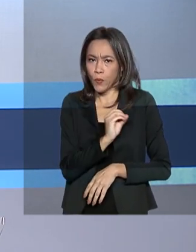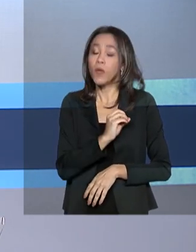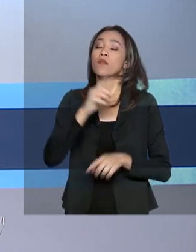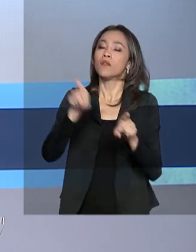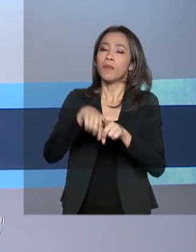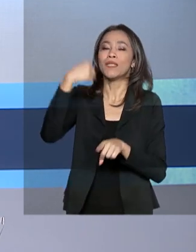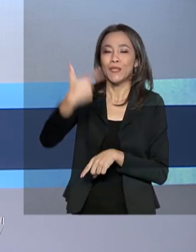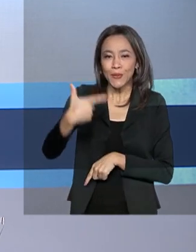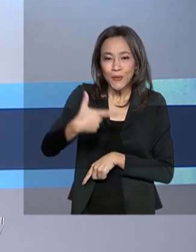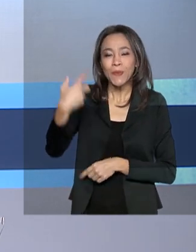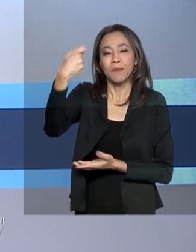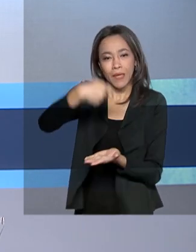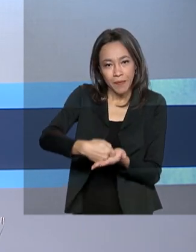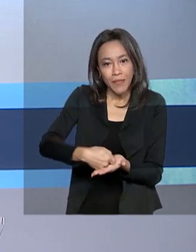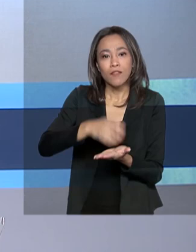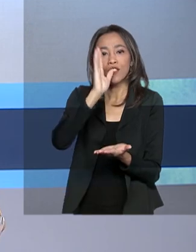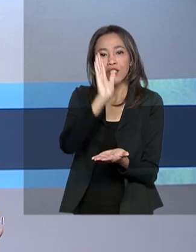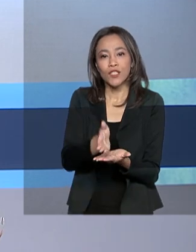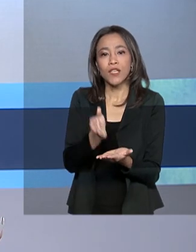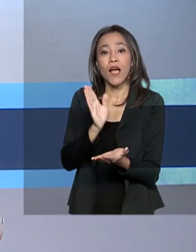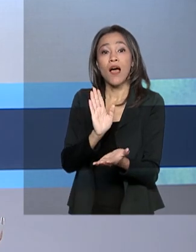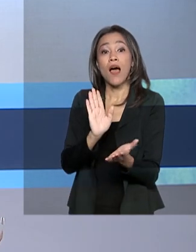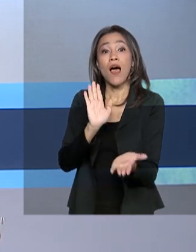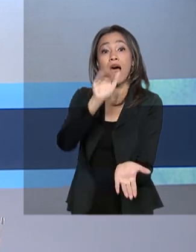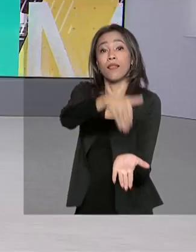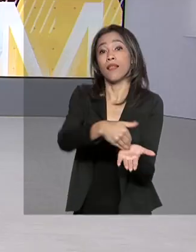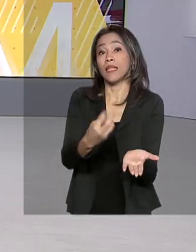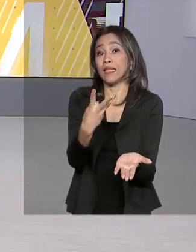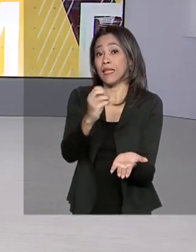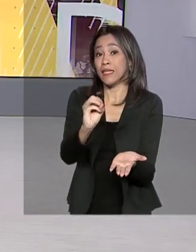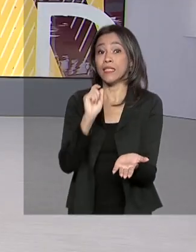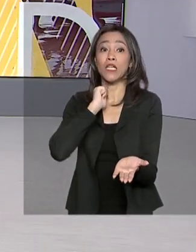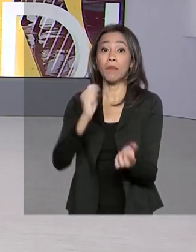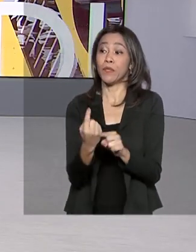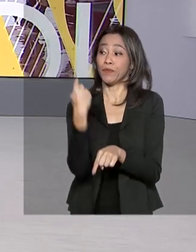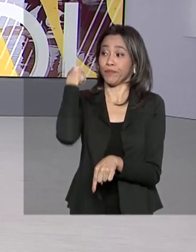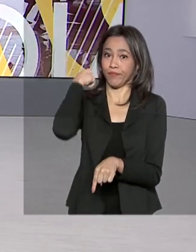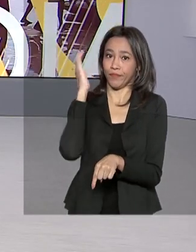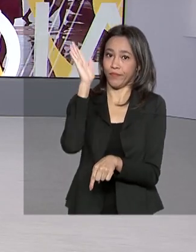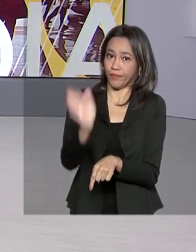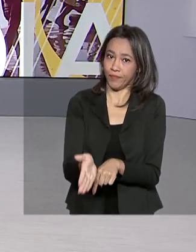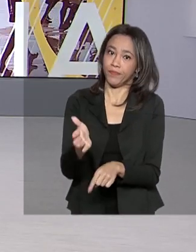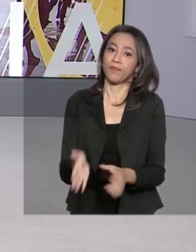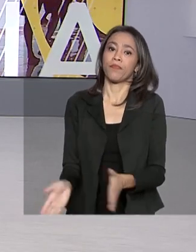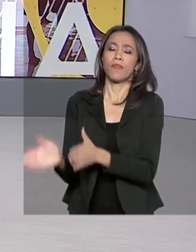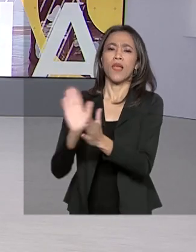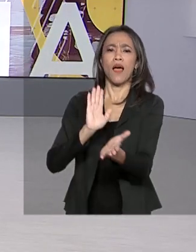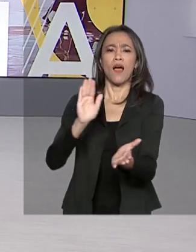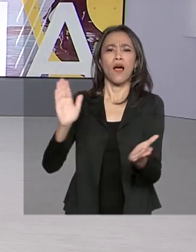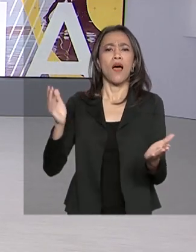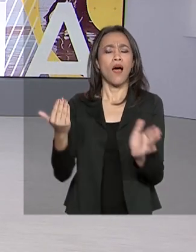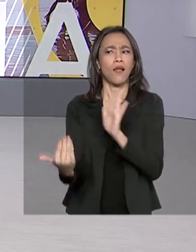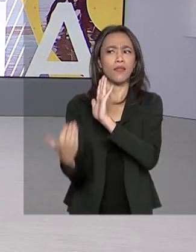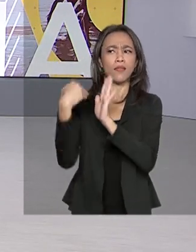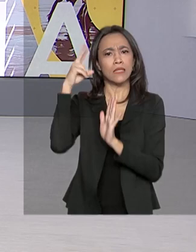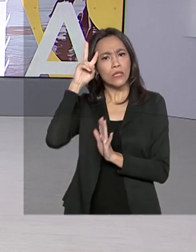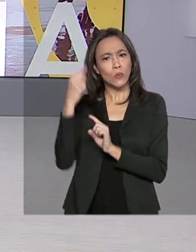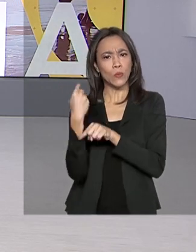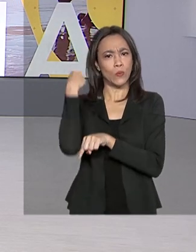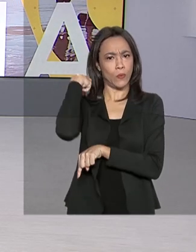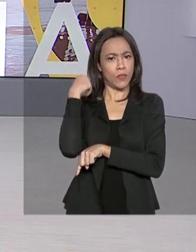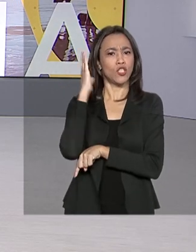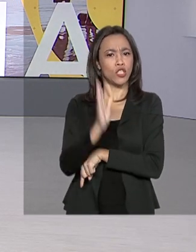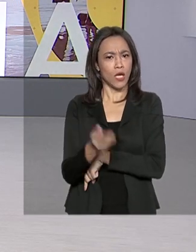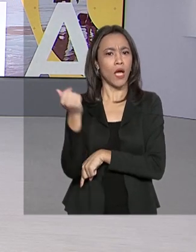quanto a segunda, que foi creditada até 30 de abril. Até essa segunda-feira, os pagamentos já haviam contemplado mais de